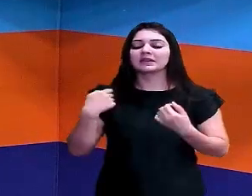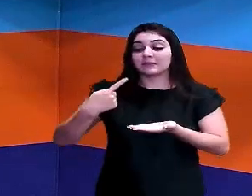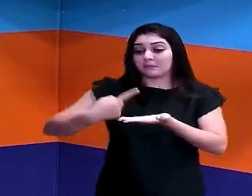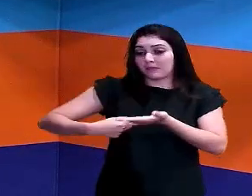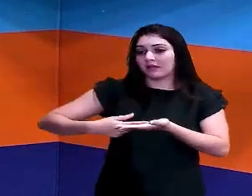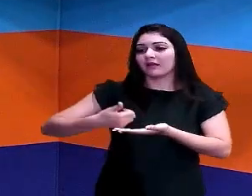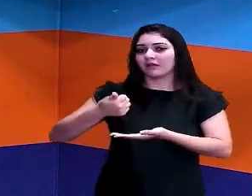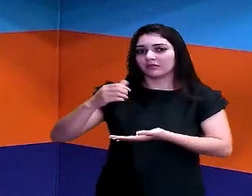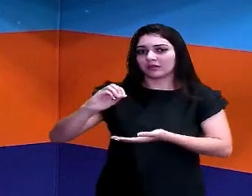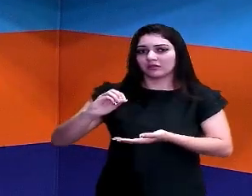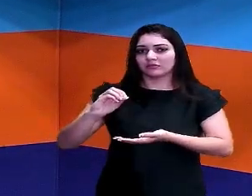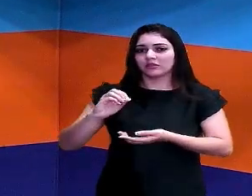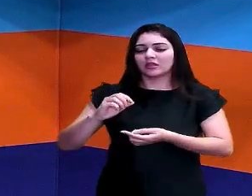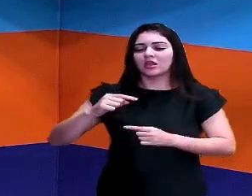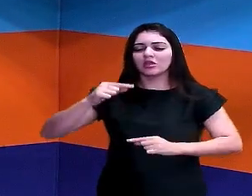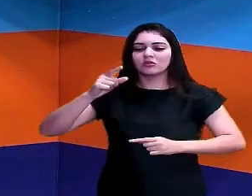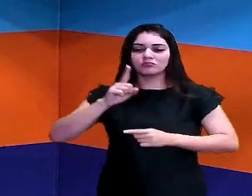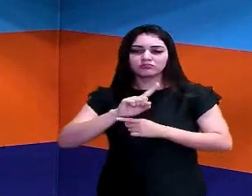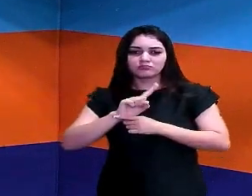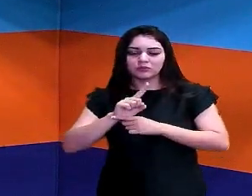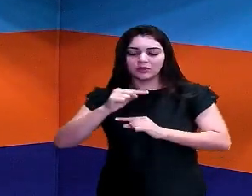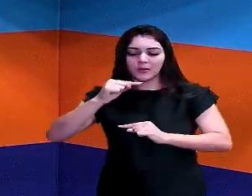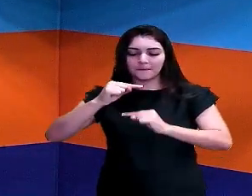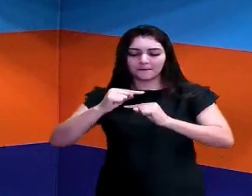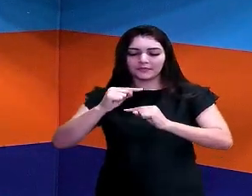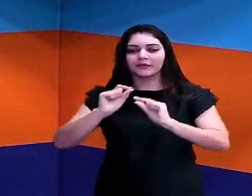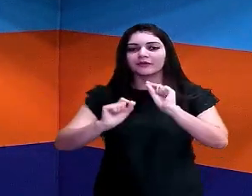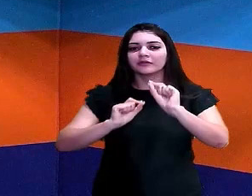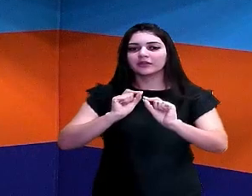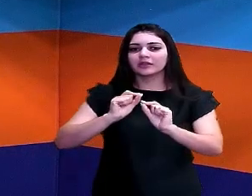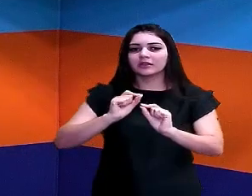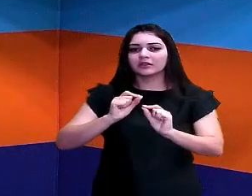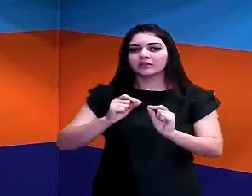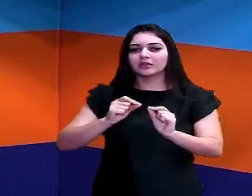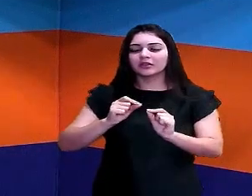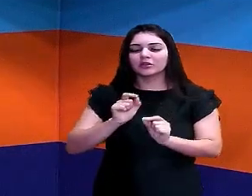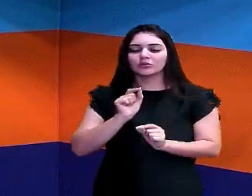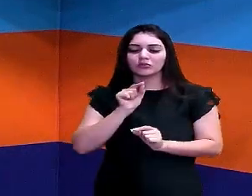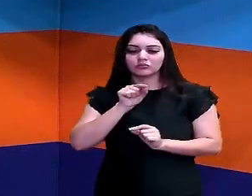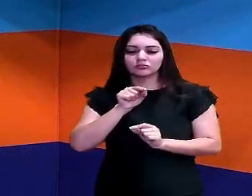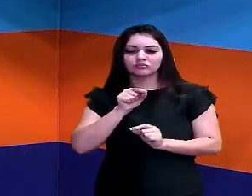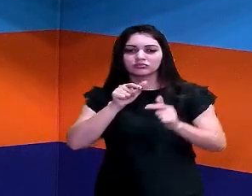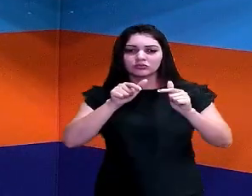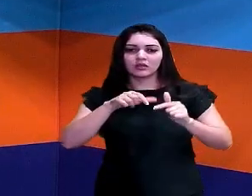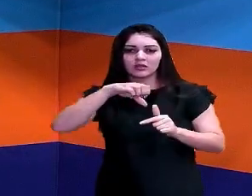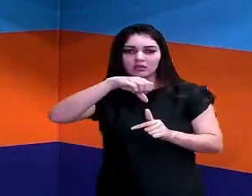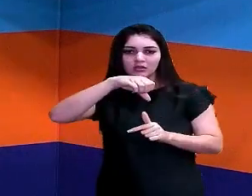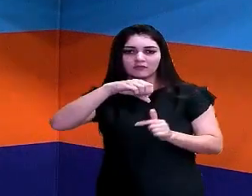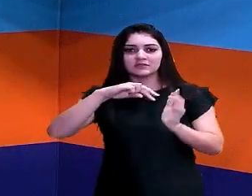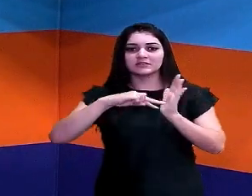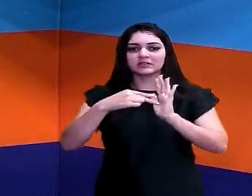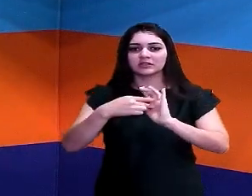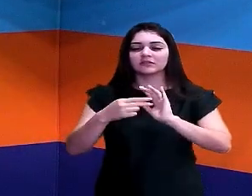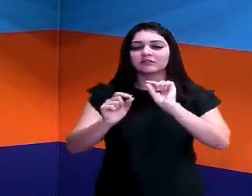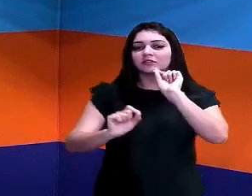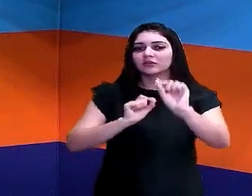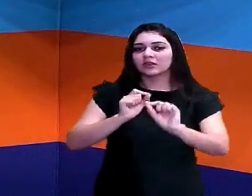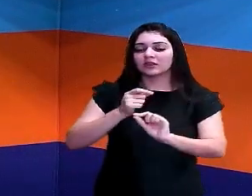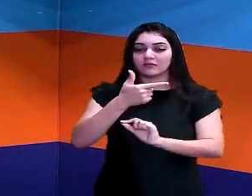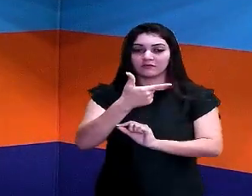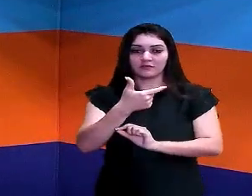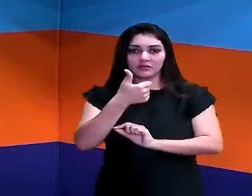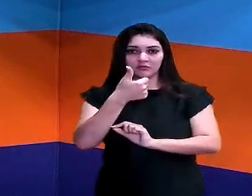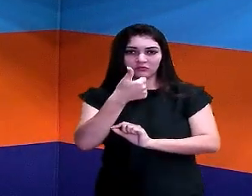10. E o dos minutos está aqui, ó, no 9. Então, significa que são 21